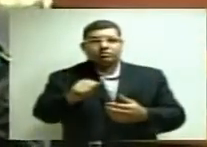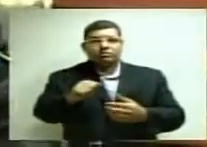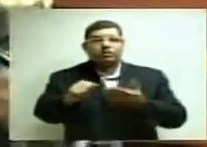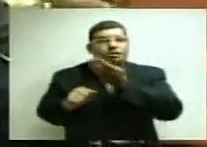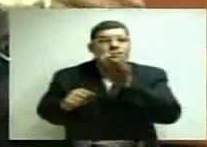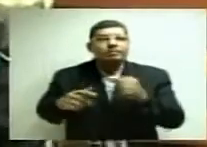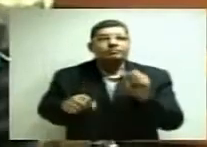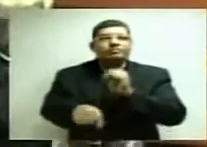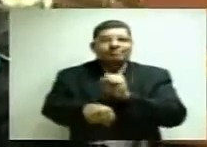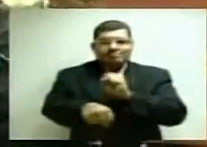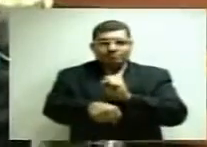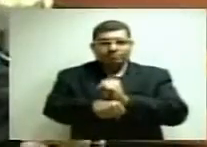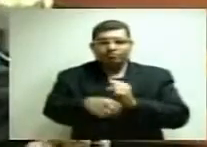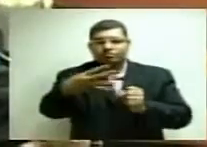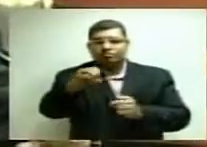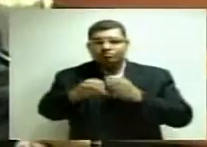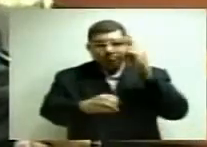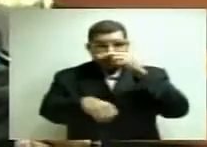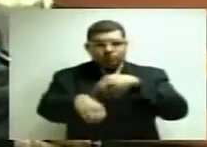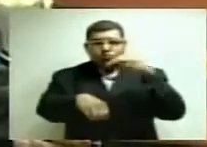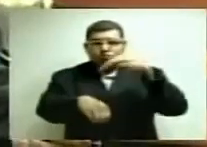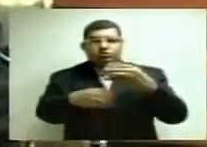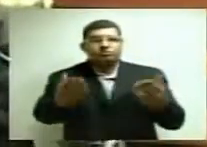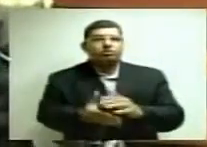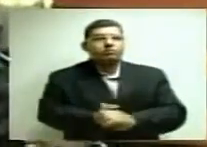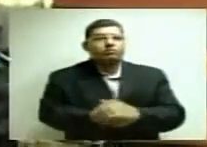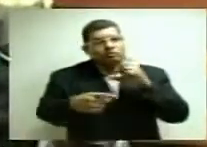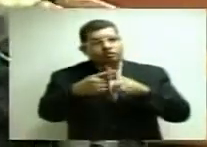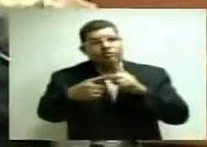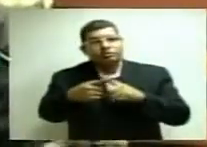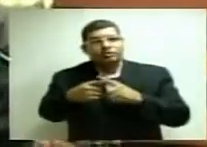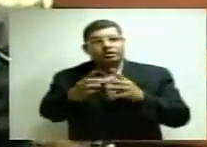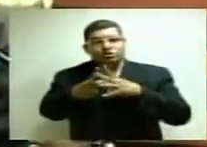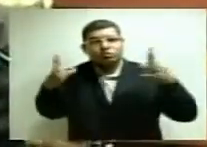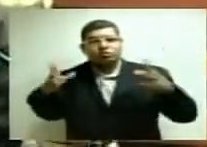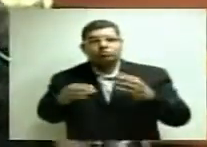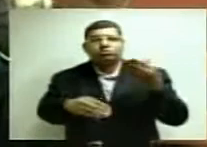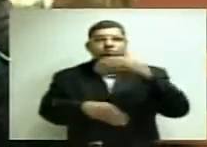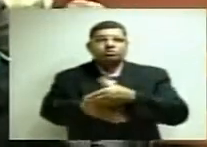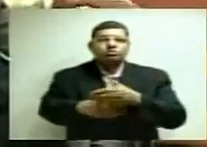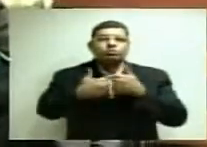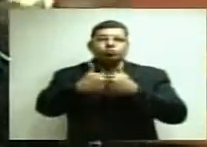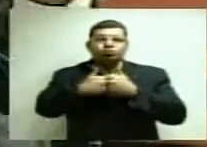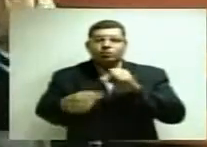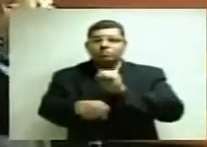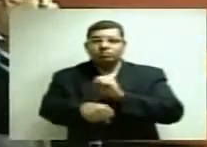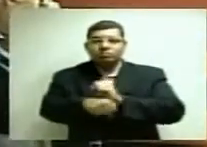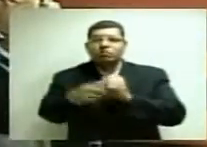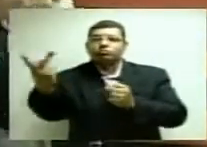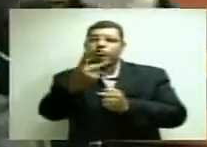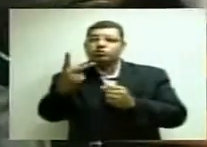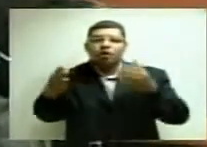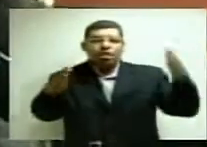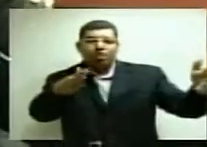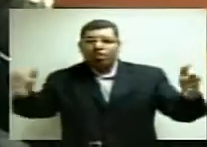Jorge, e fiquei parado 40 minutos na Constantino Neri, por causa do volume de semáforos e de ônibus parado nas duas outras